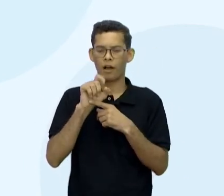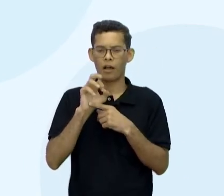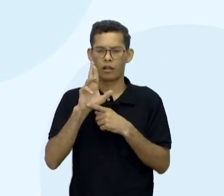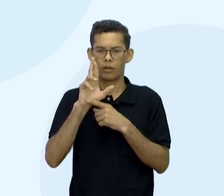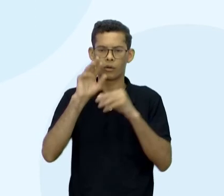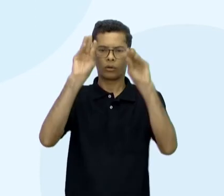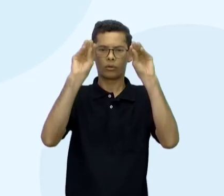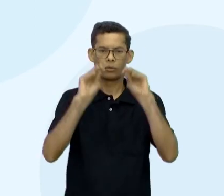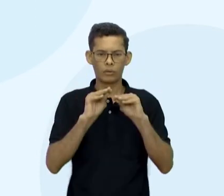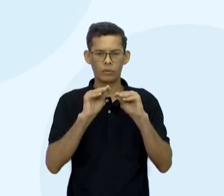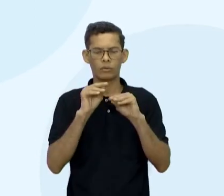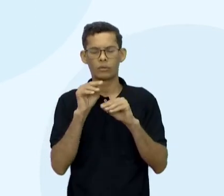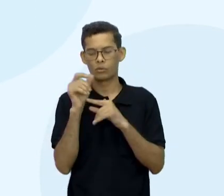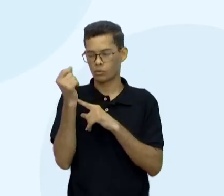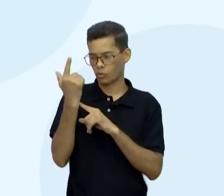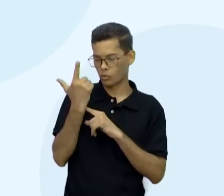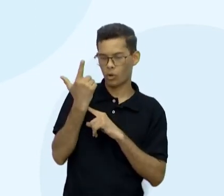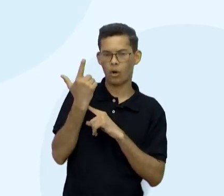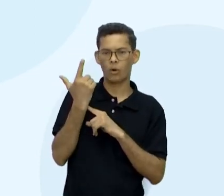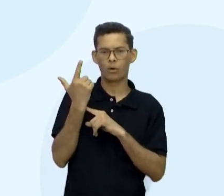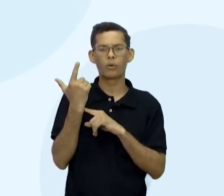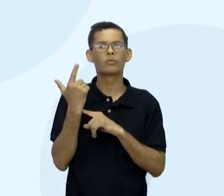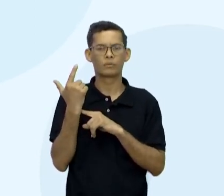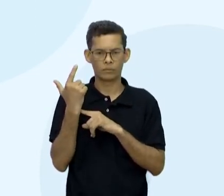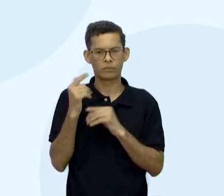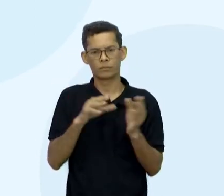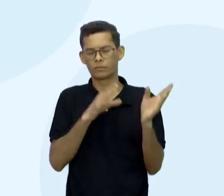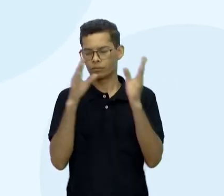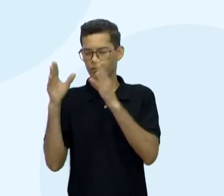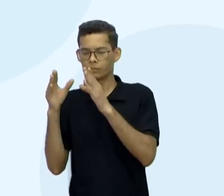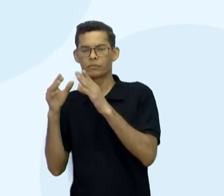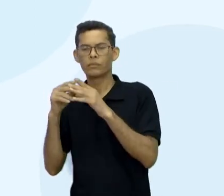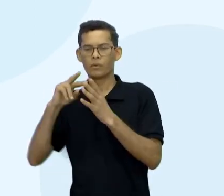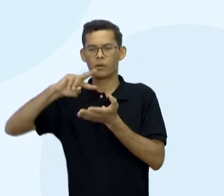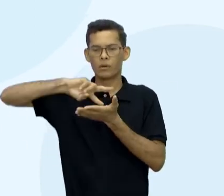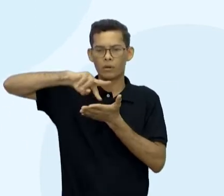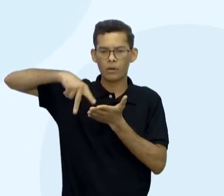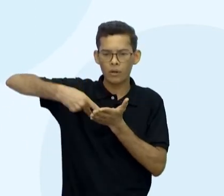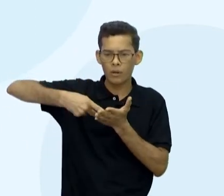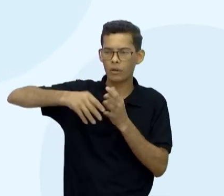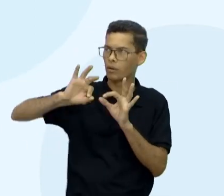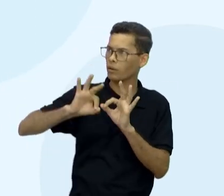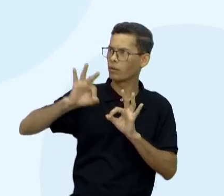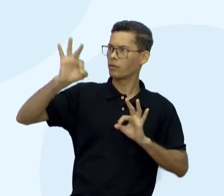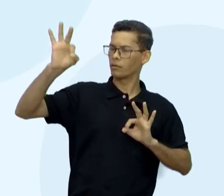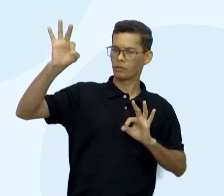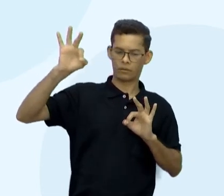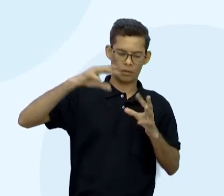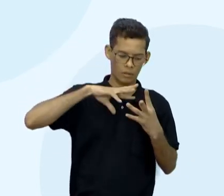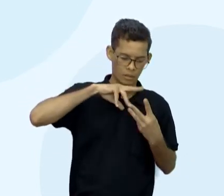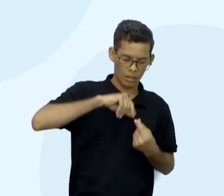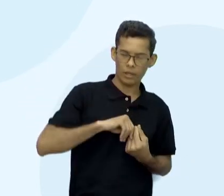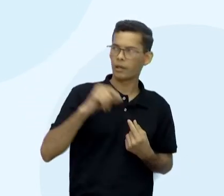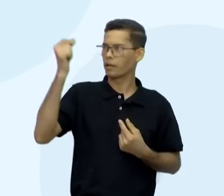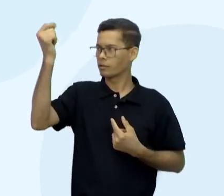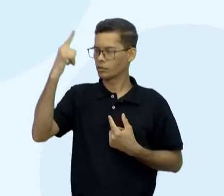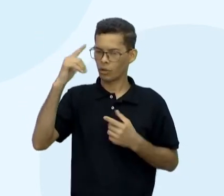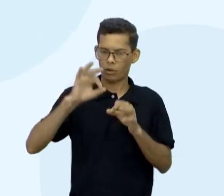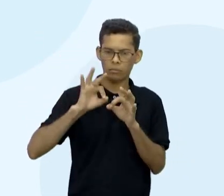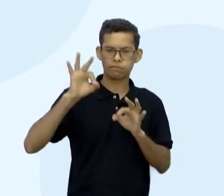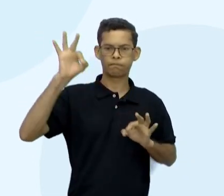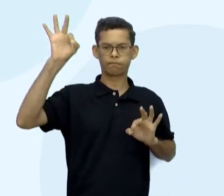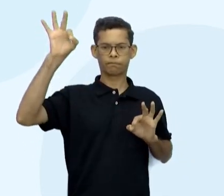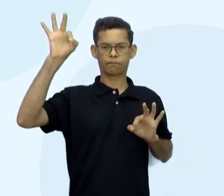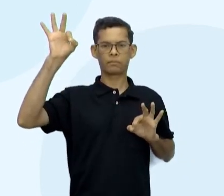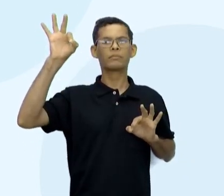do Sol, aqui o raio da distância, né, que é 2 vezes o raio da distância da Terra até o Sol, está aqui 2 vezes elevado ao cubo.